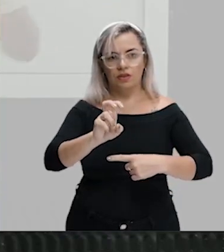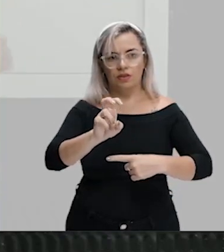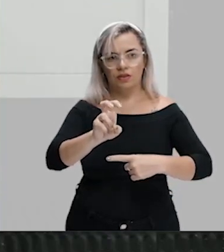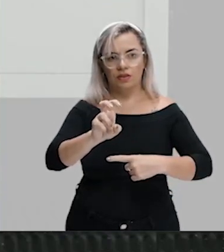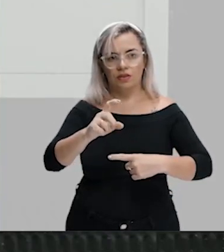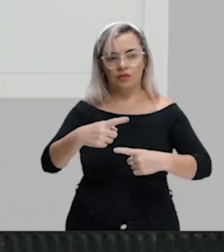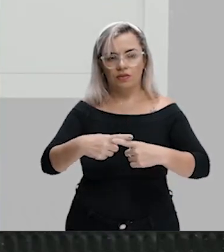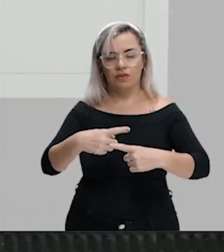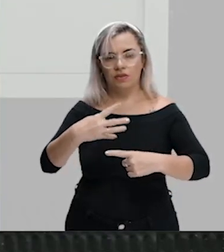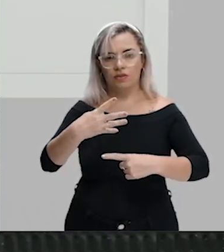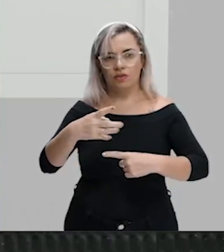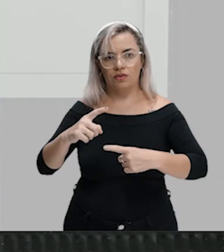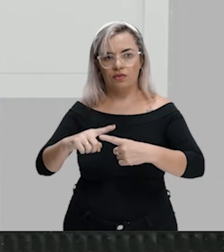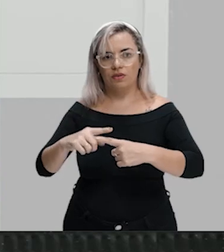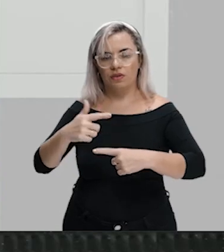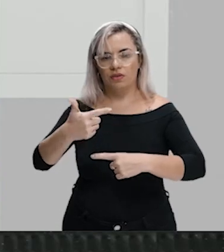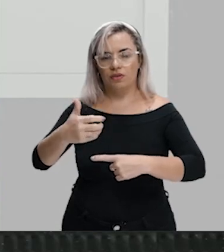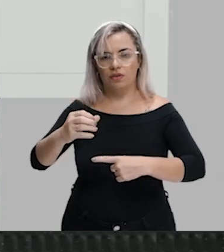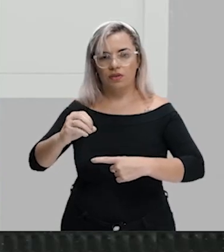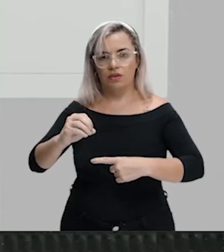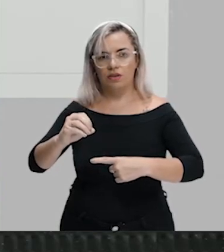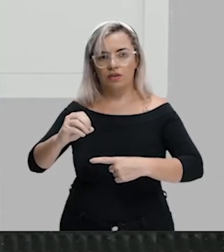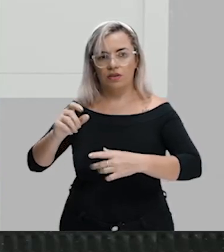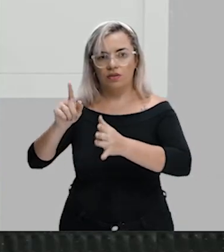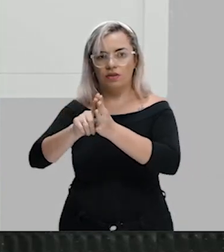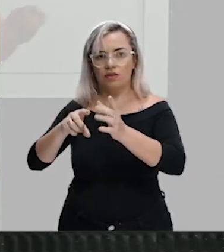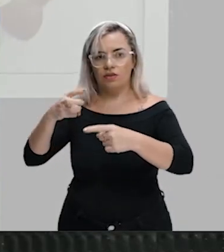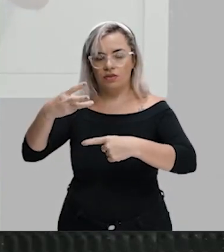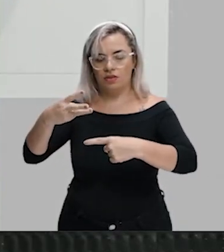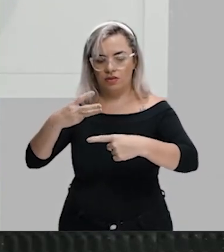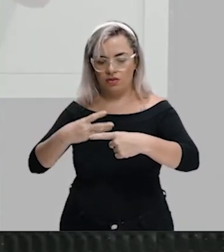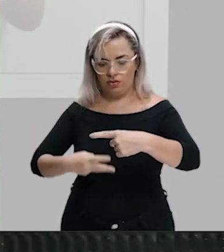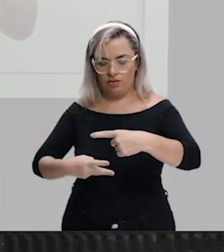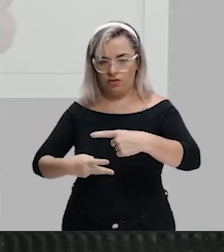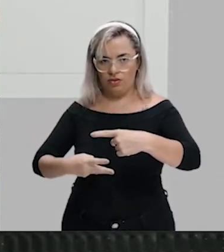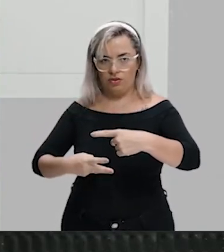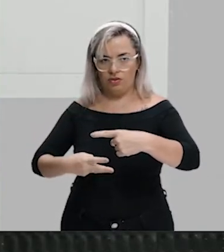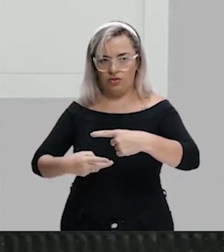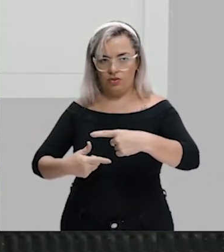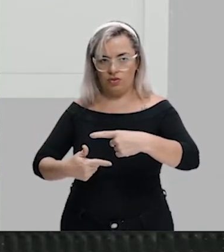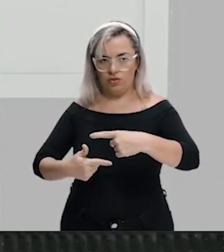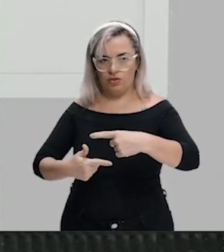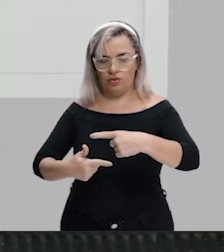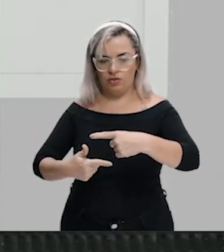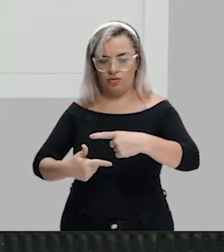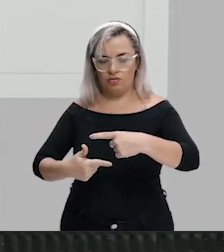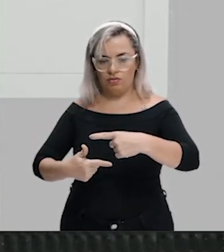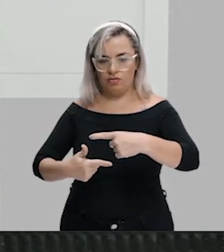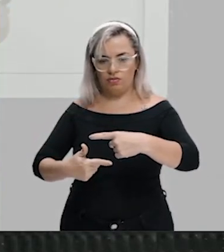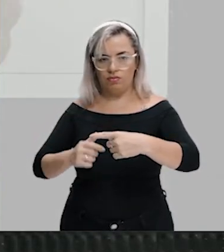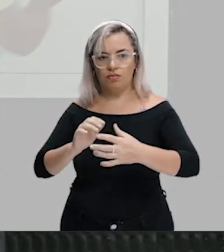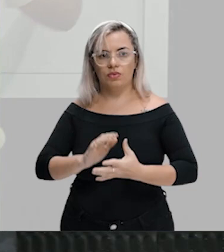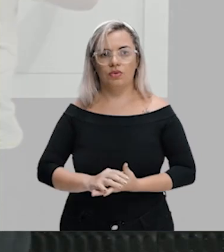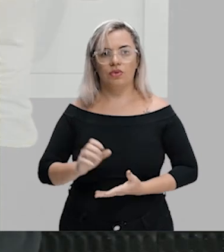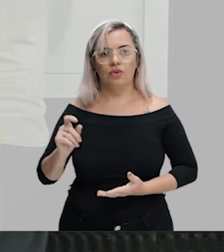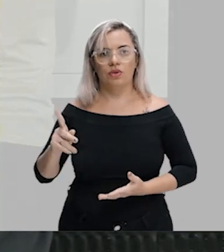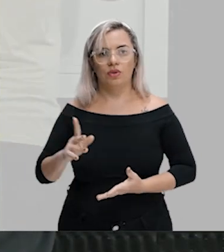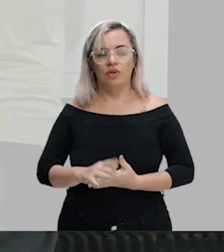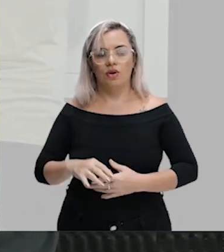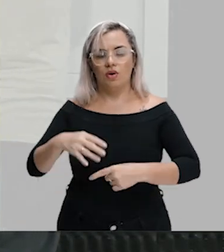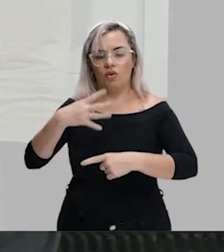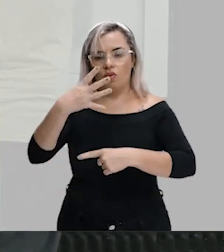isso sobre 2. Ok? Então 4 dividido por 2 vai dar 2. Então vai